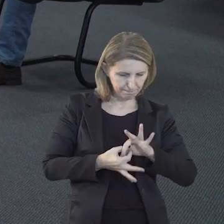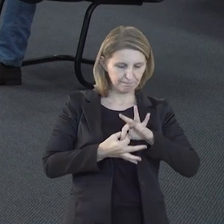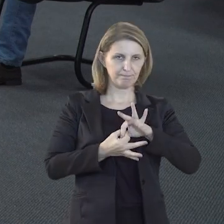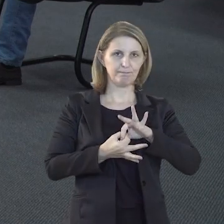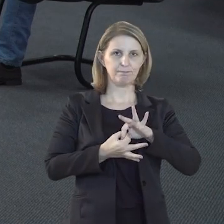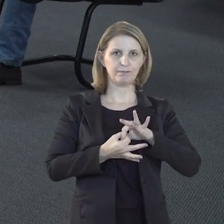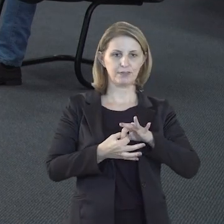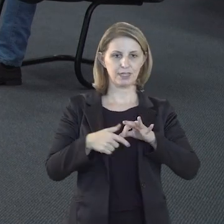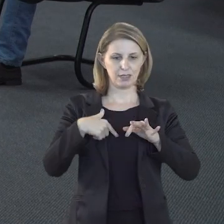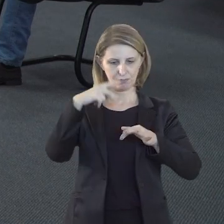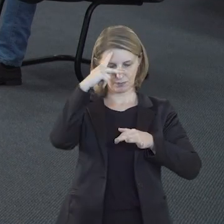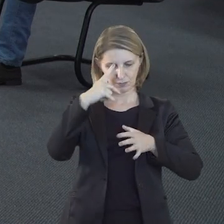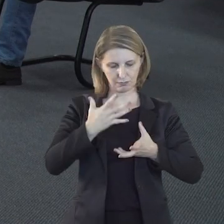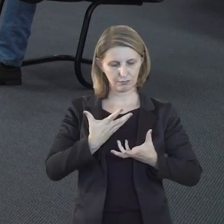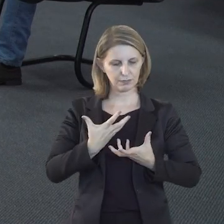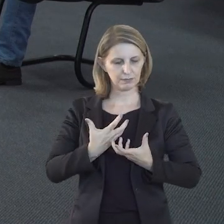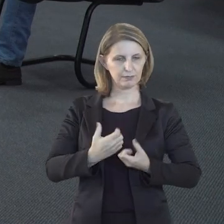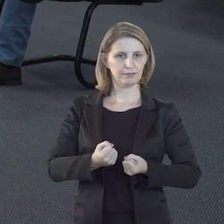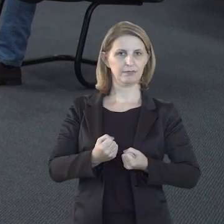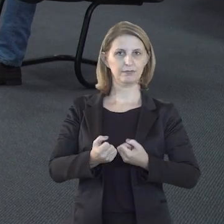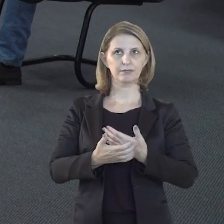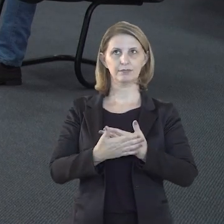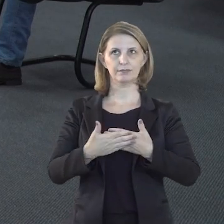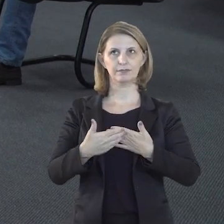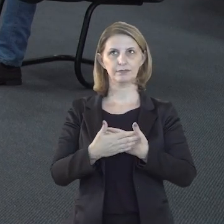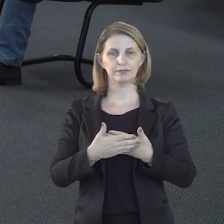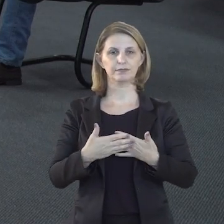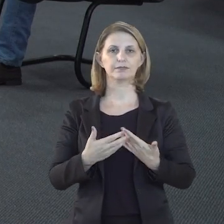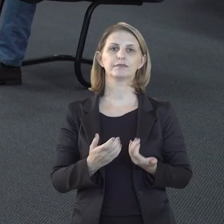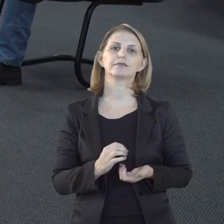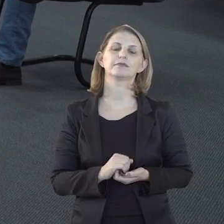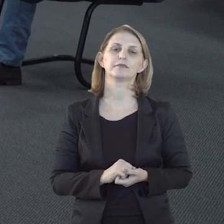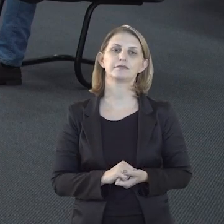conectar, e para se acolher através do afeto?